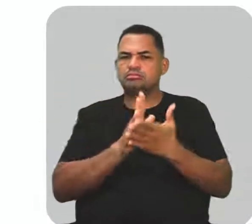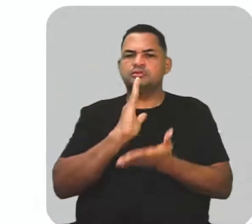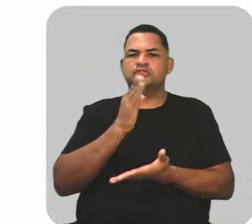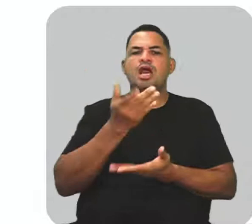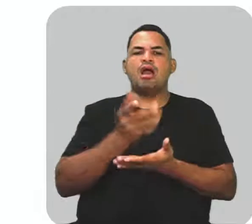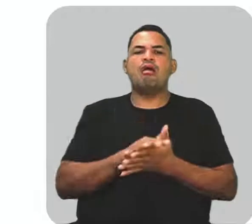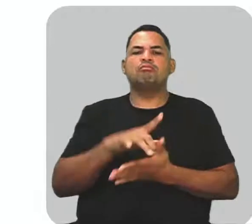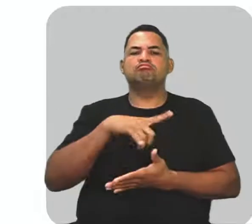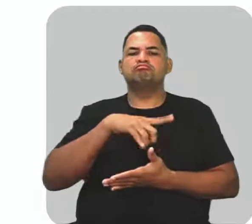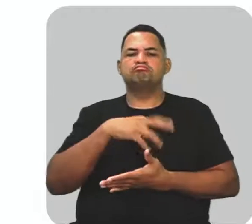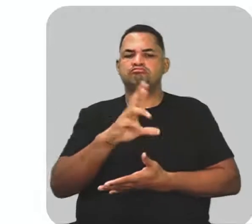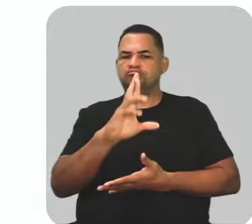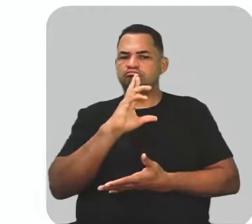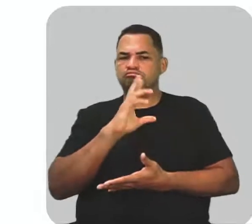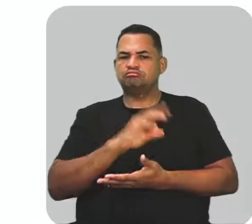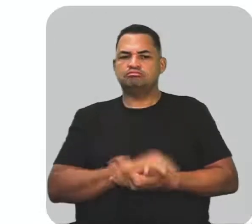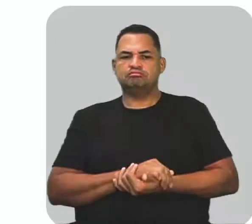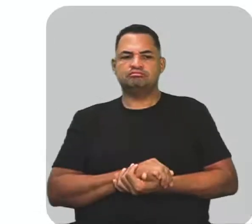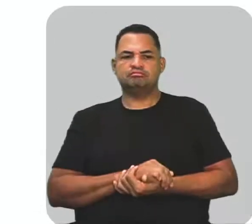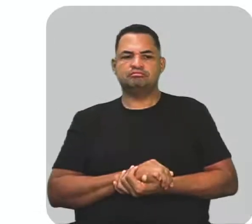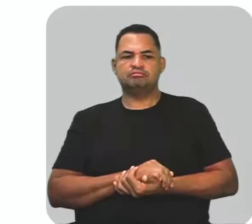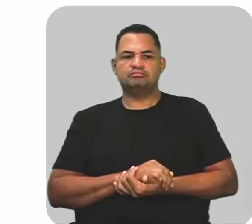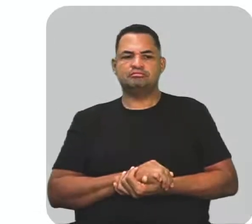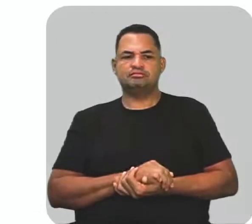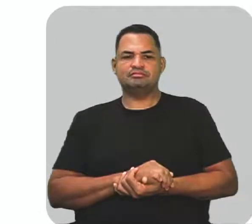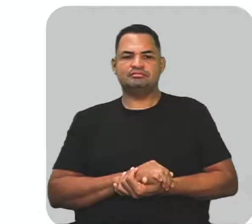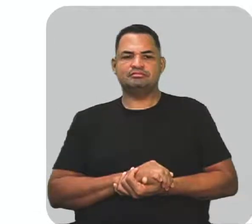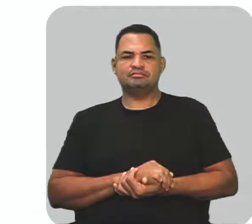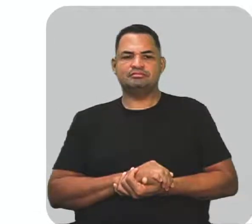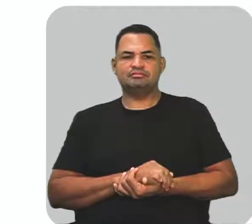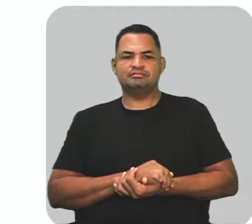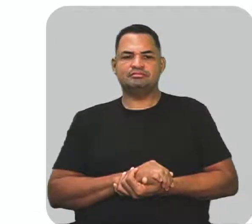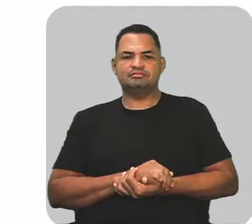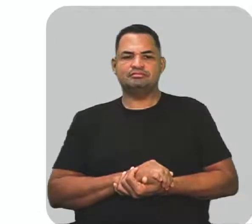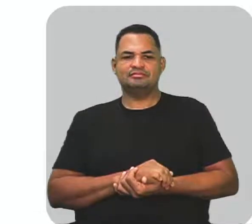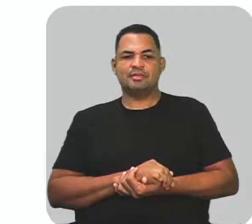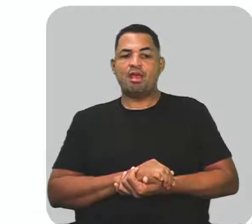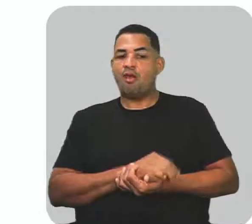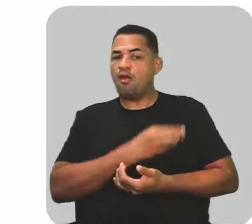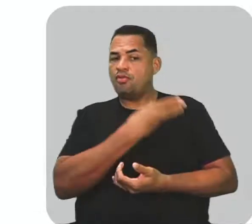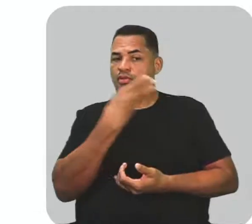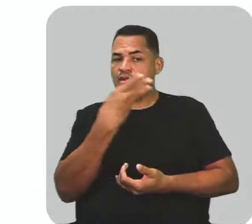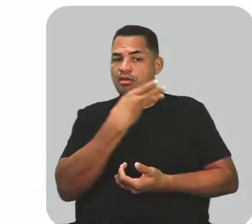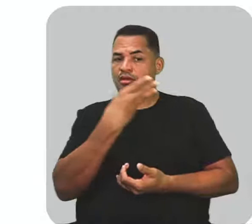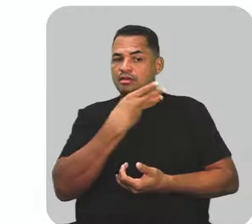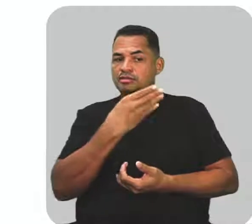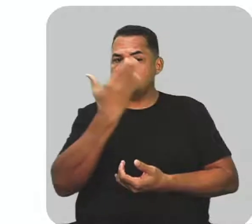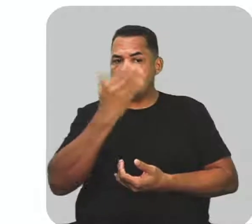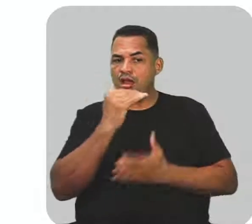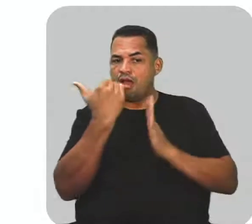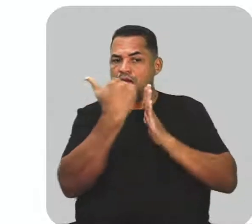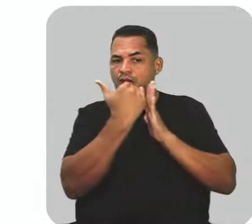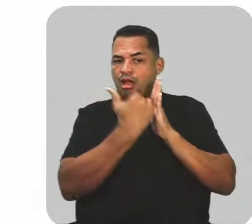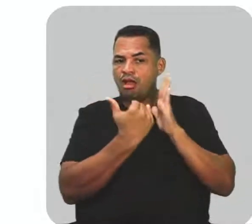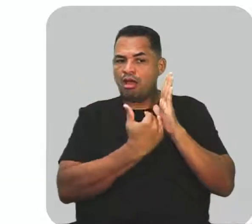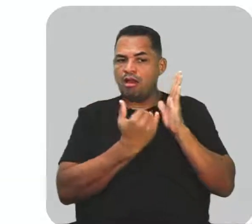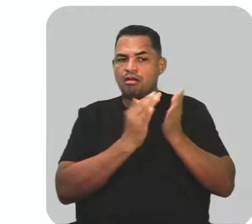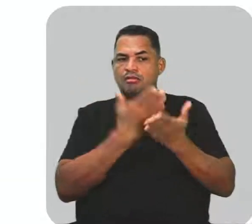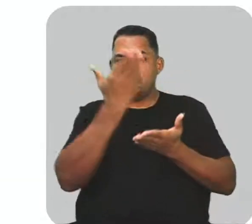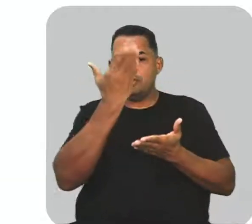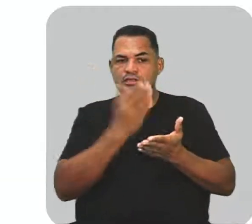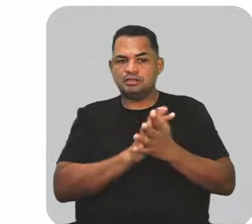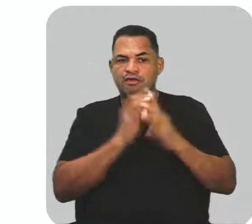sua resposta, né? Beleza. E nosso terceiro enunciado, olha, já classificado bonitinho na categoria